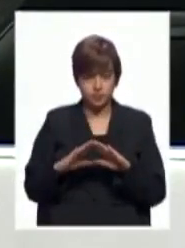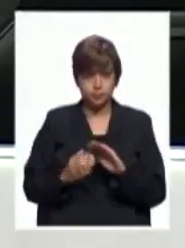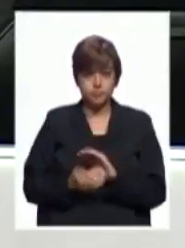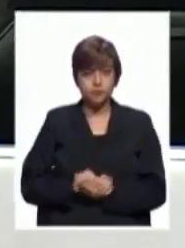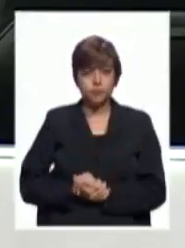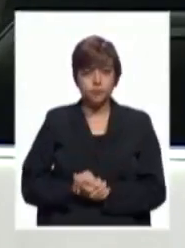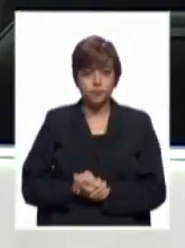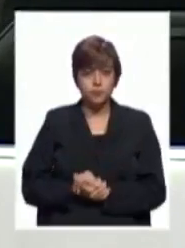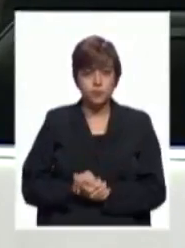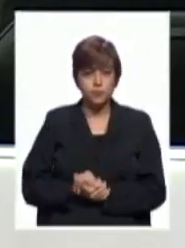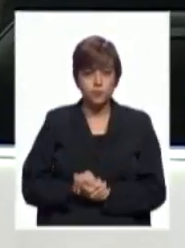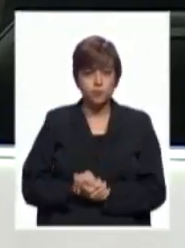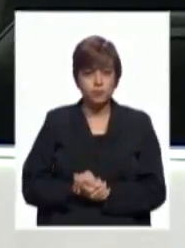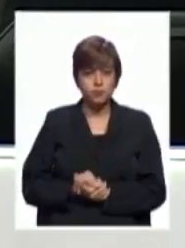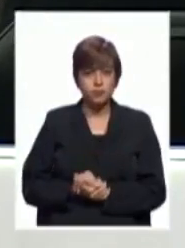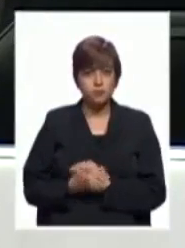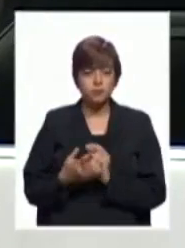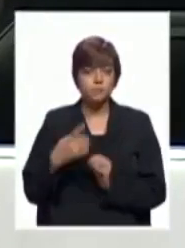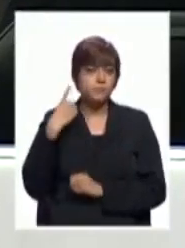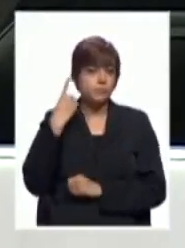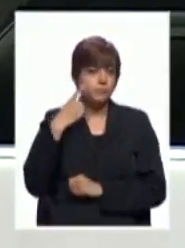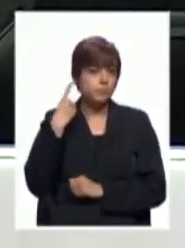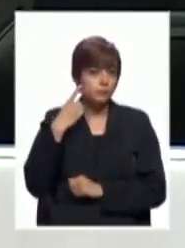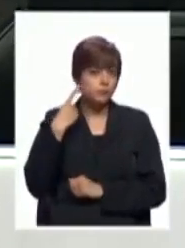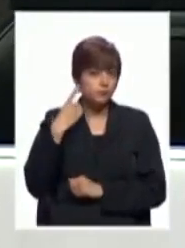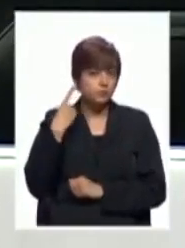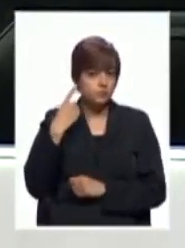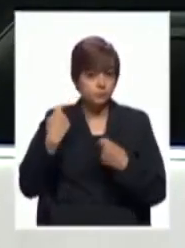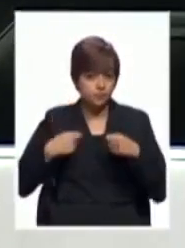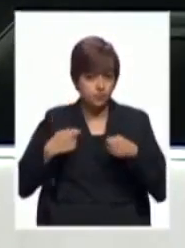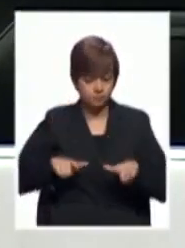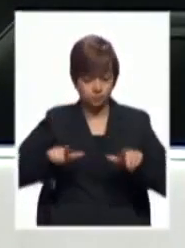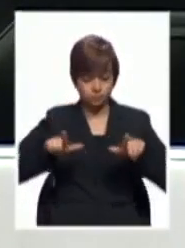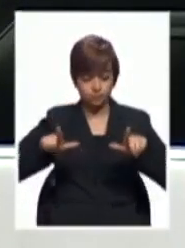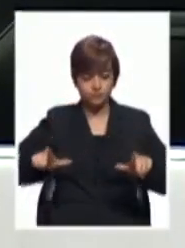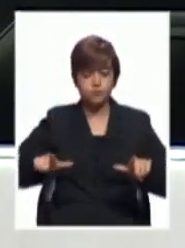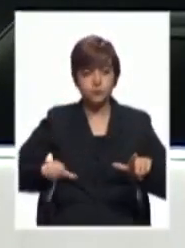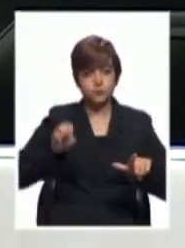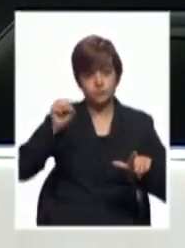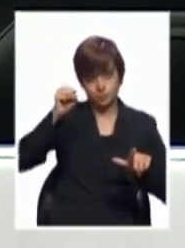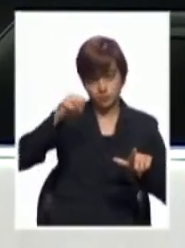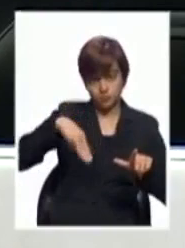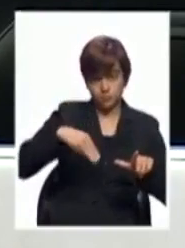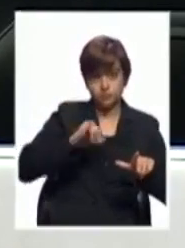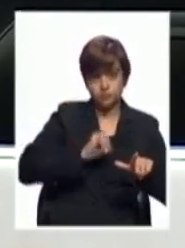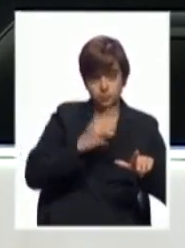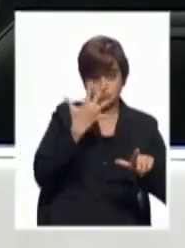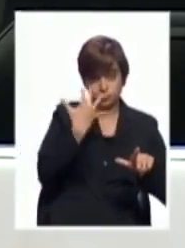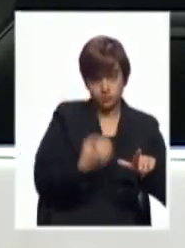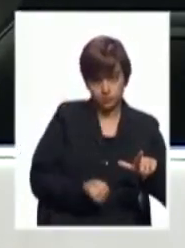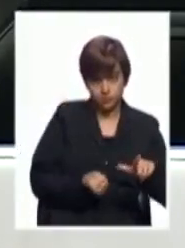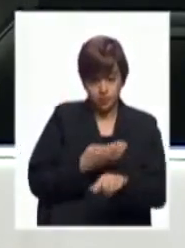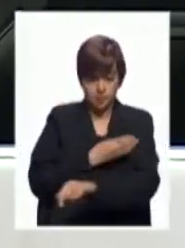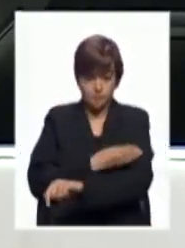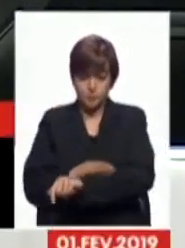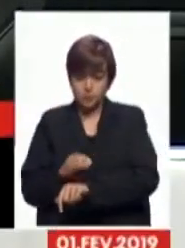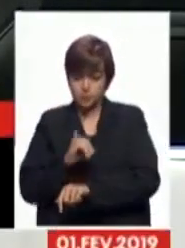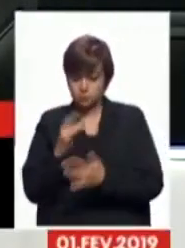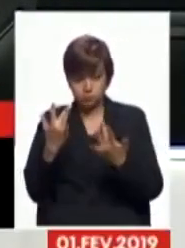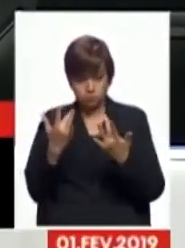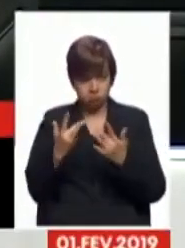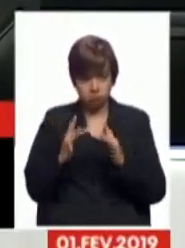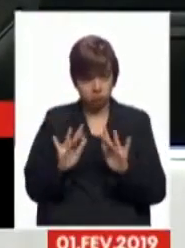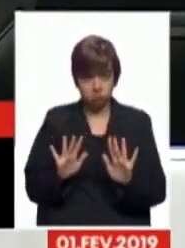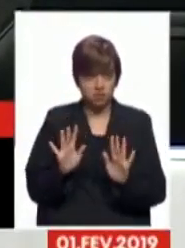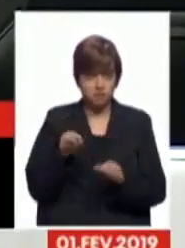Regimento Interno. As deputadas e os deputados deverão votar sim para aprovar o nome do candidato ou branco, se assim o desejarem.